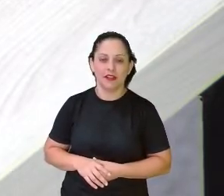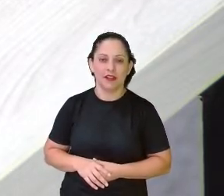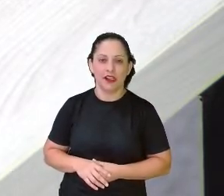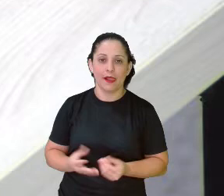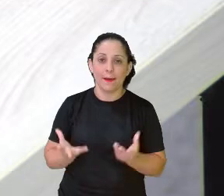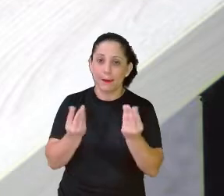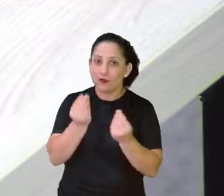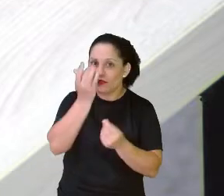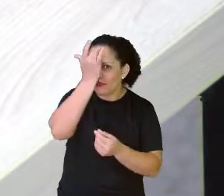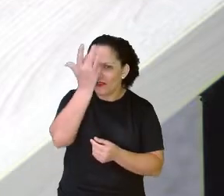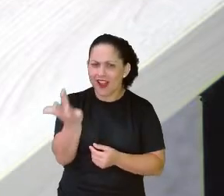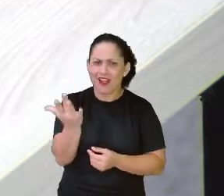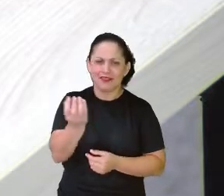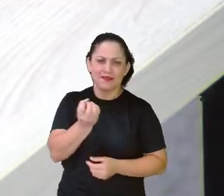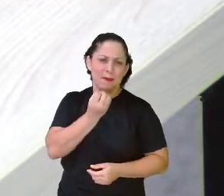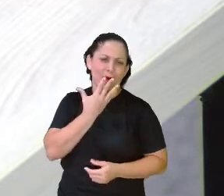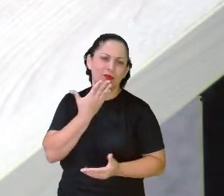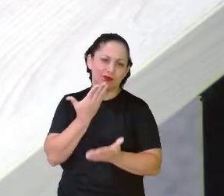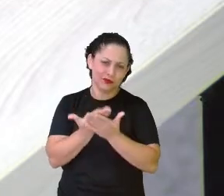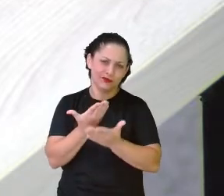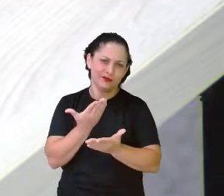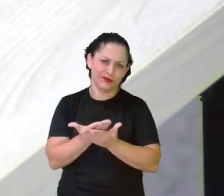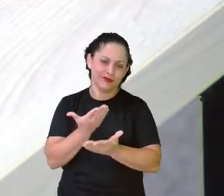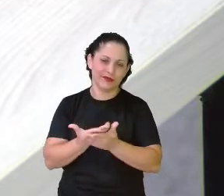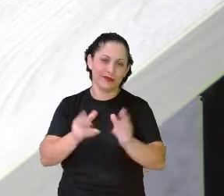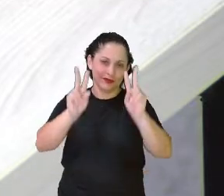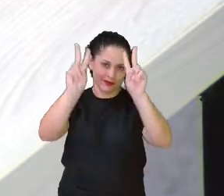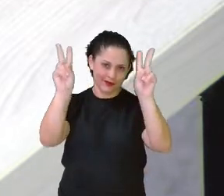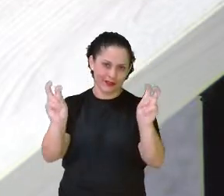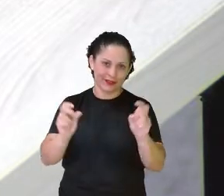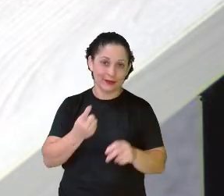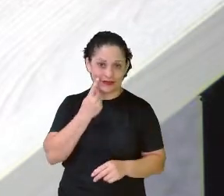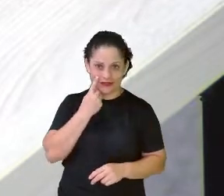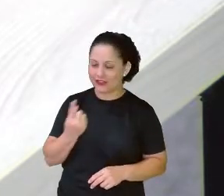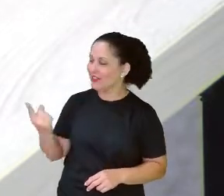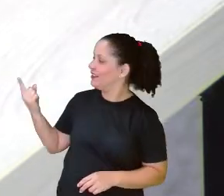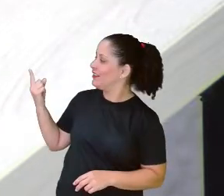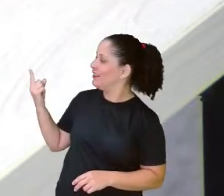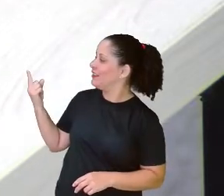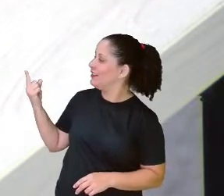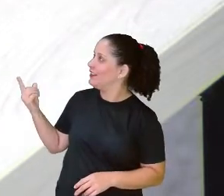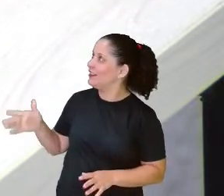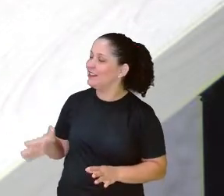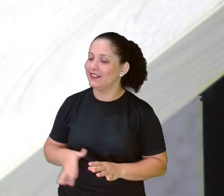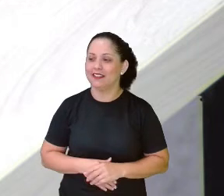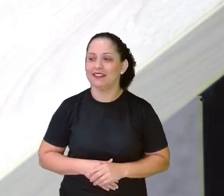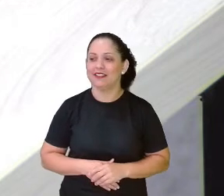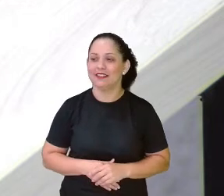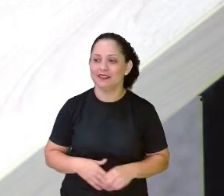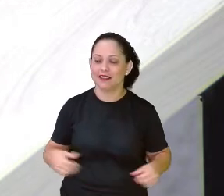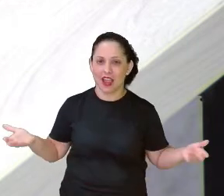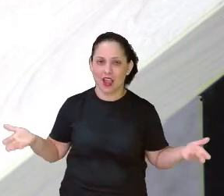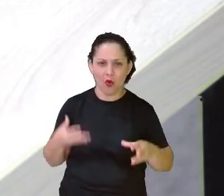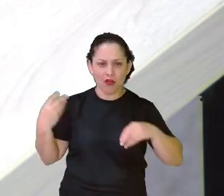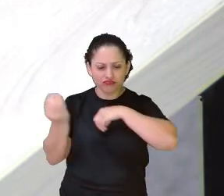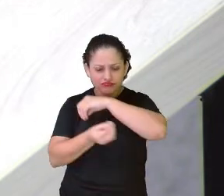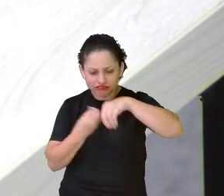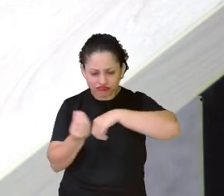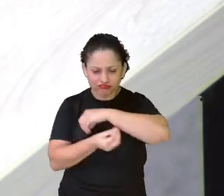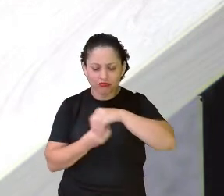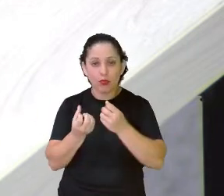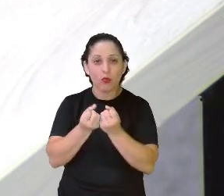Fácil demais. Isso é bom demais de estudar. Olha aí. Fiz de forma aleatória. Quantas